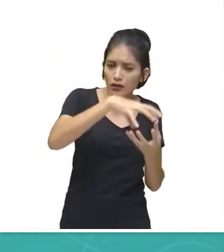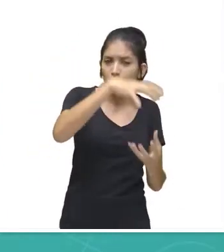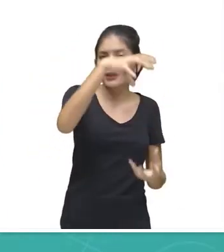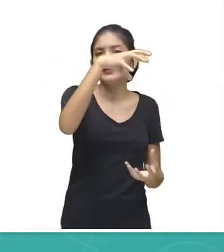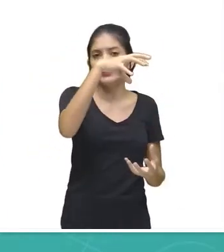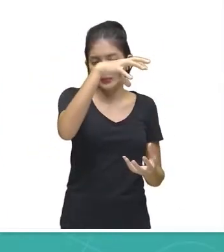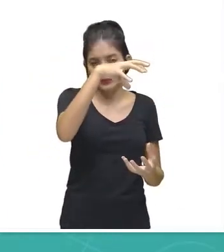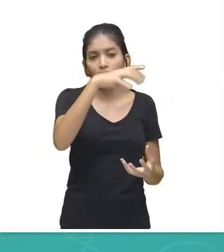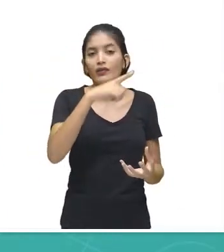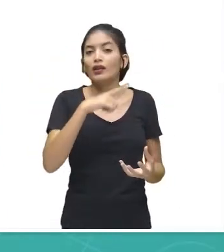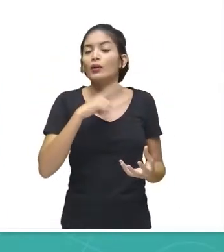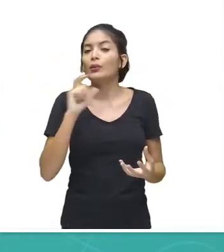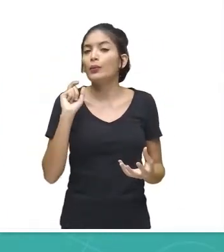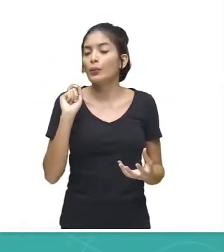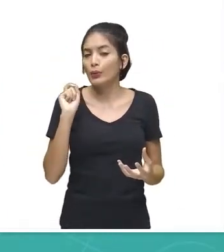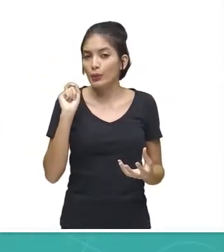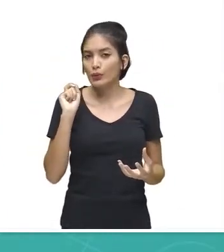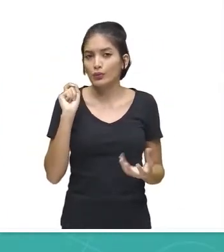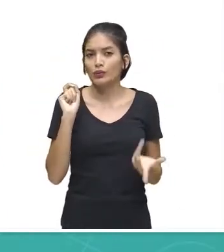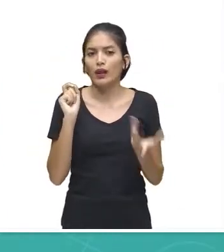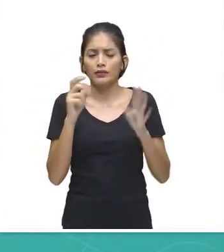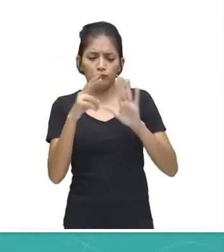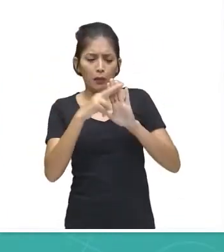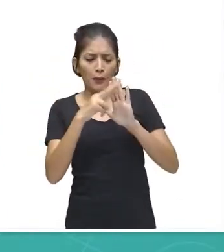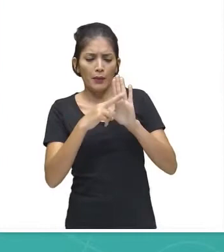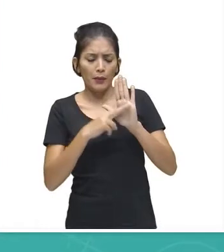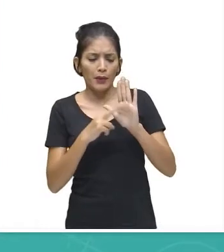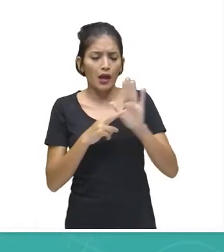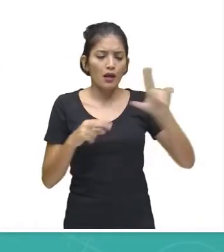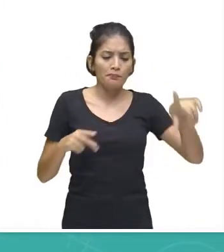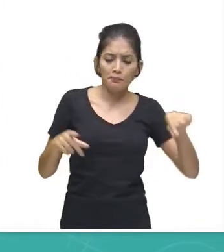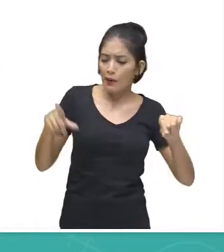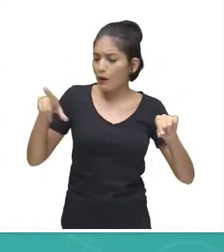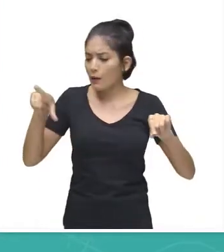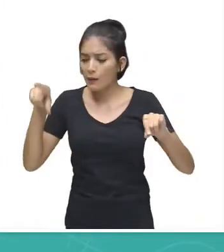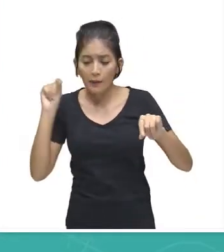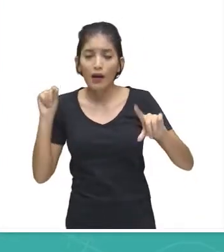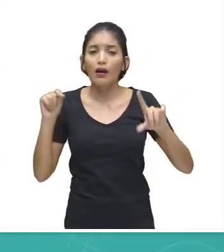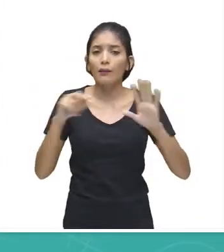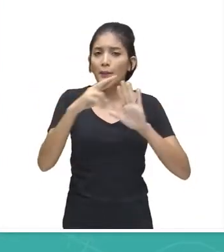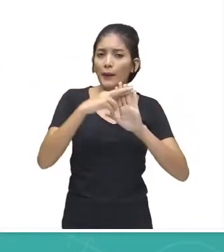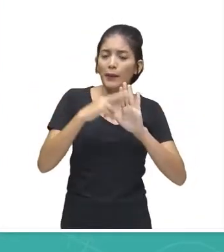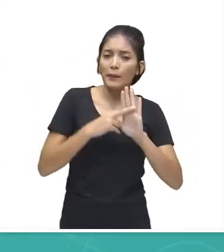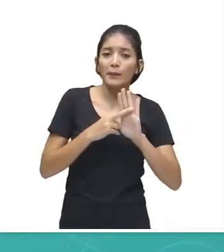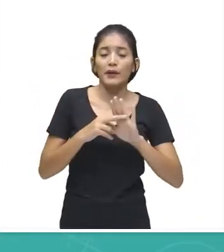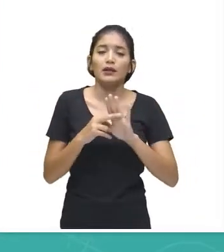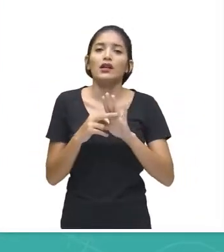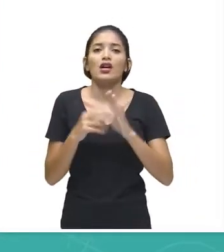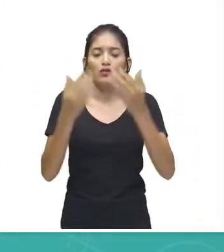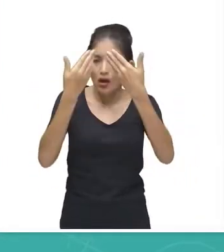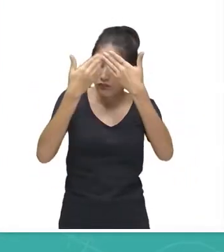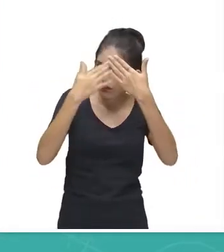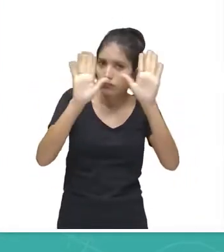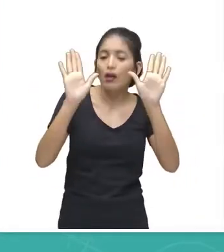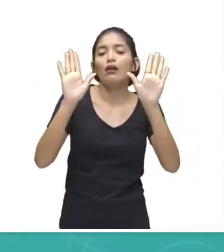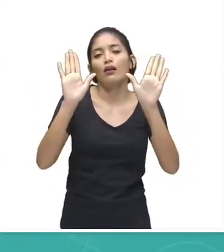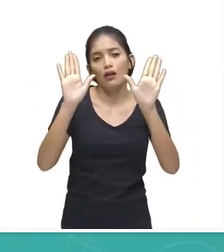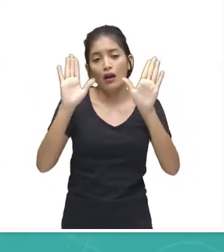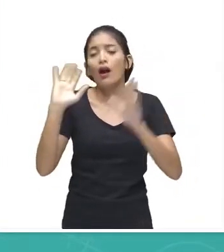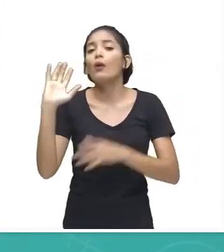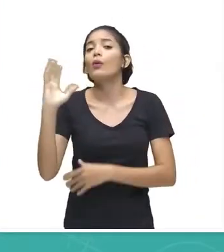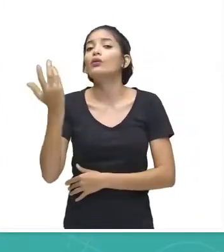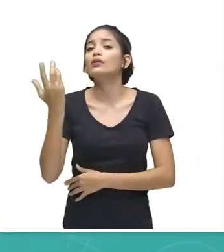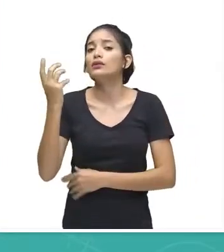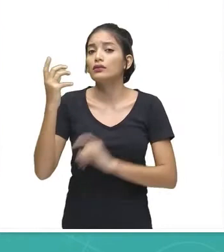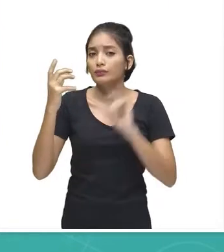temos o nosso crivo de seleção de critérios bem apurado, e aí o que que